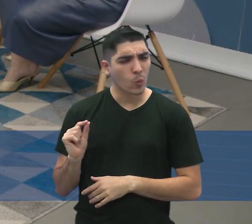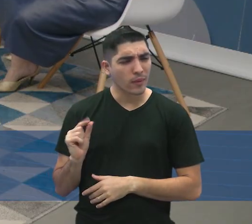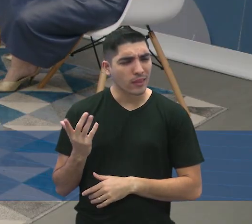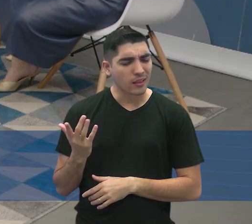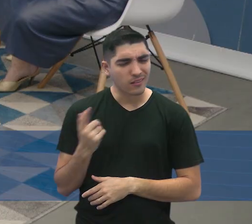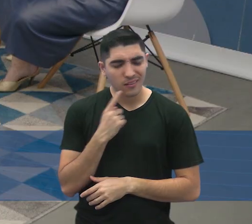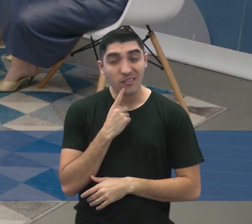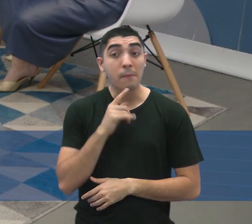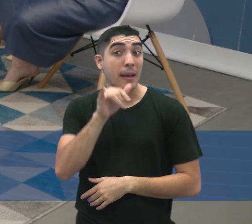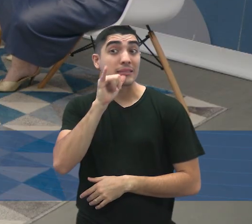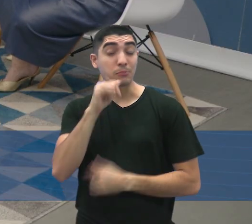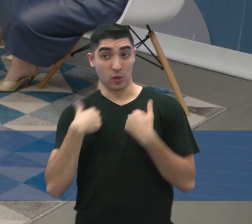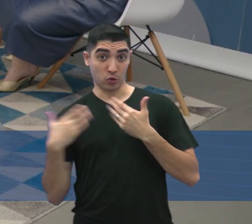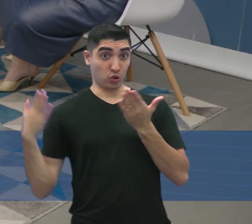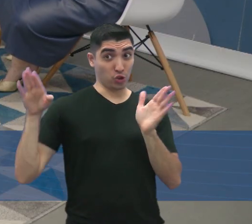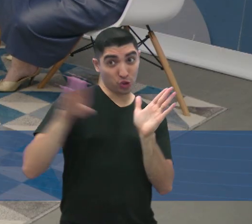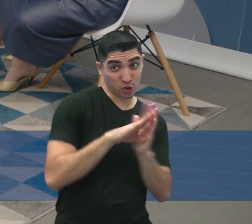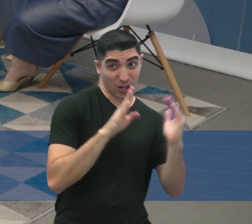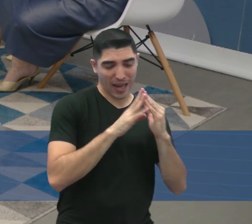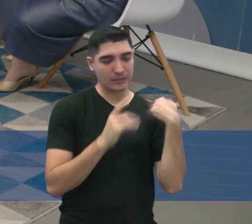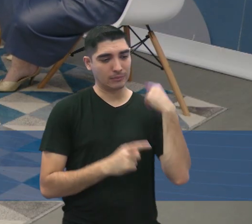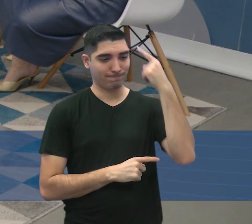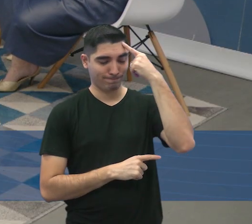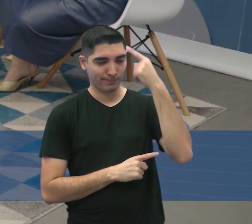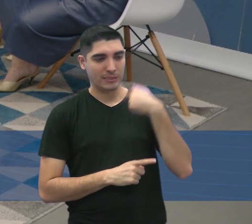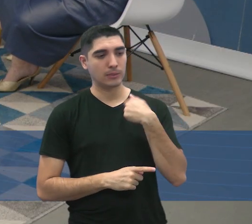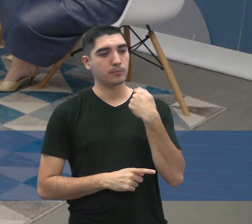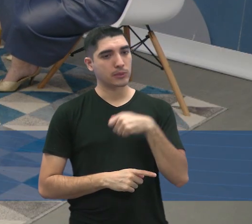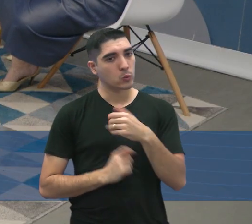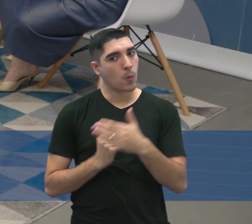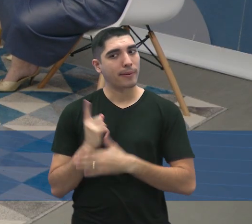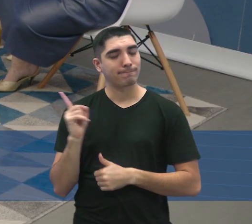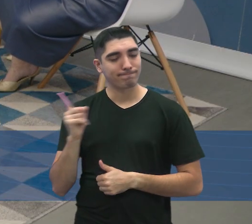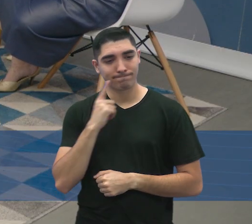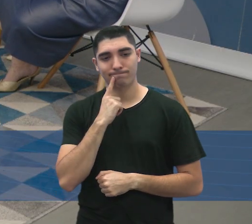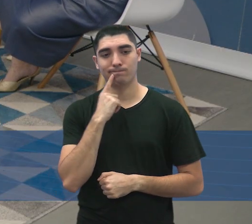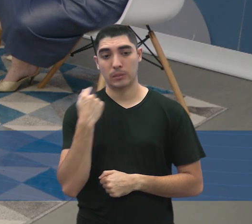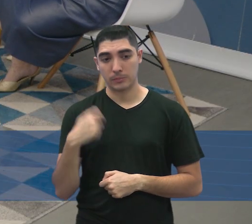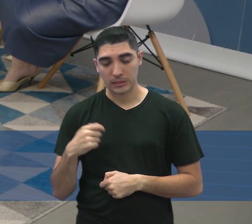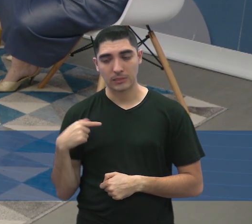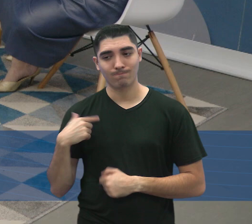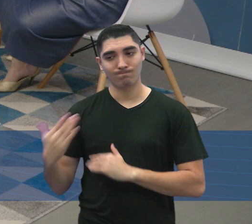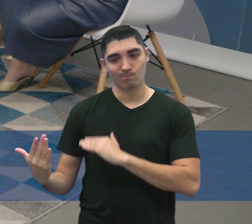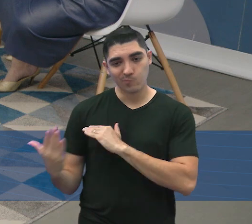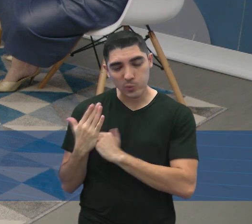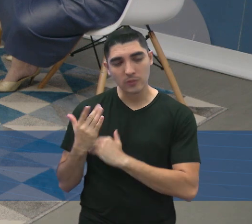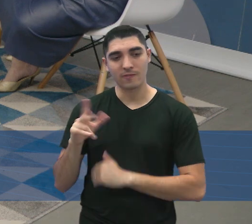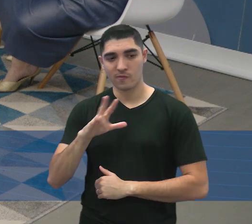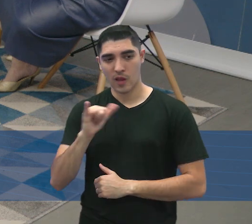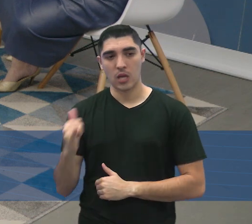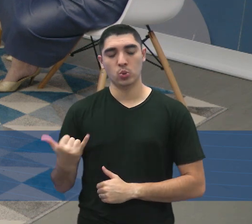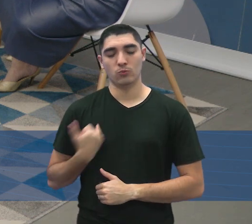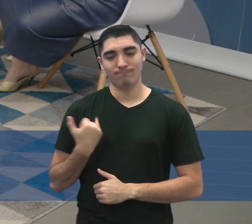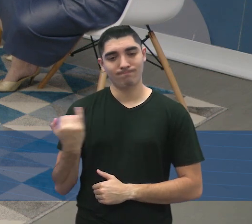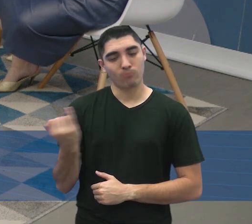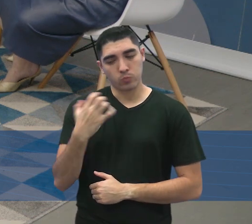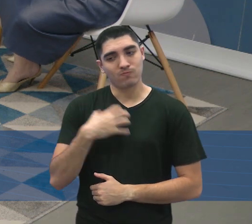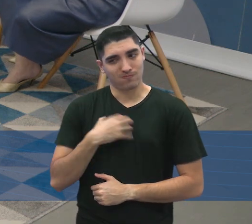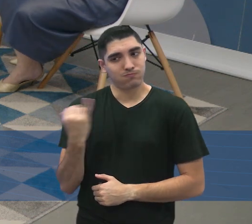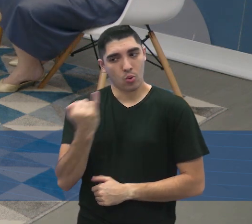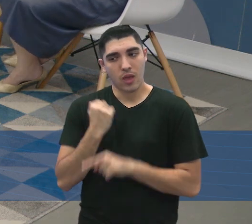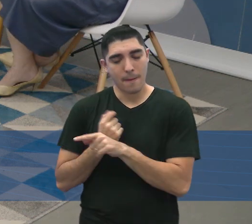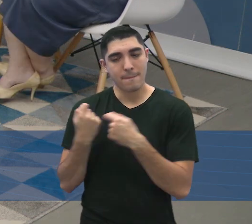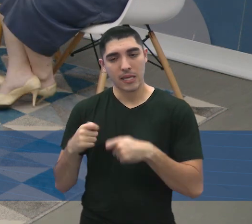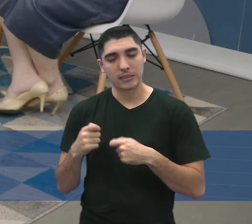for para casa, continuar pensando, puxa, aquilo realmente é necessário, fará diferença, né? E aí